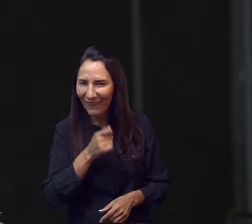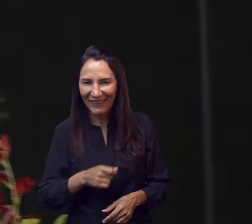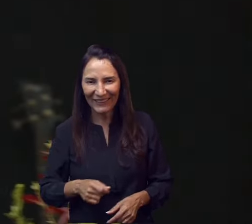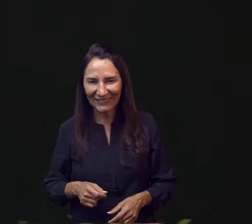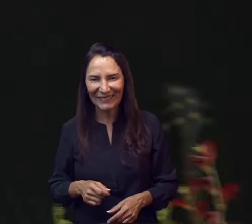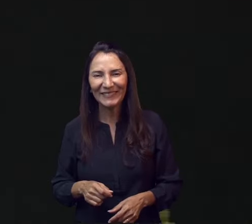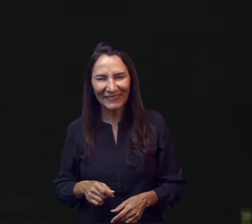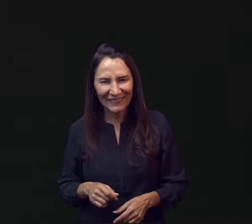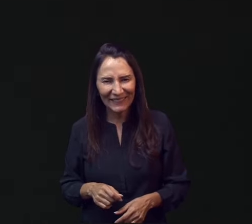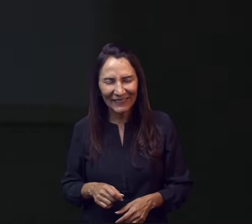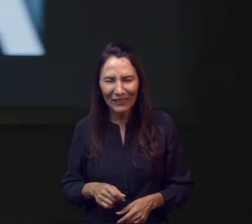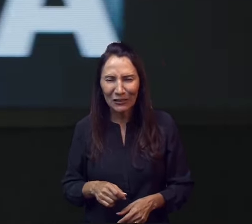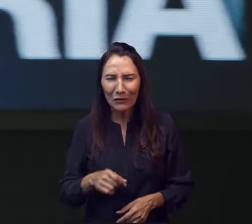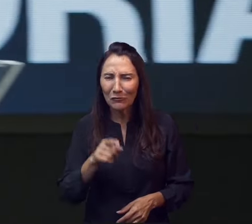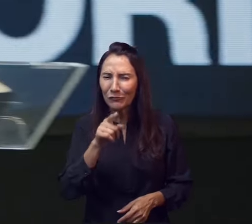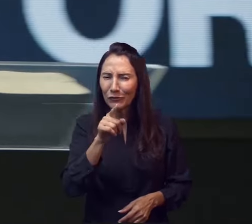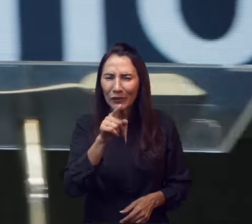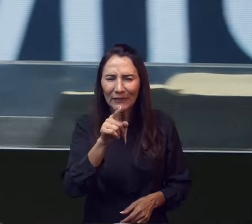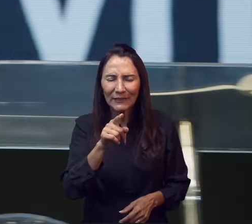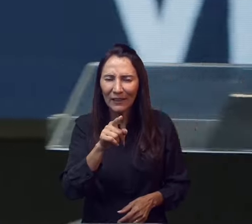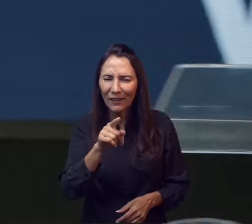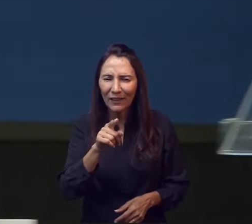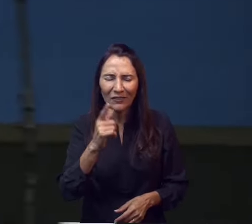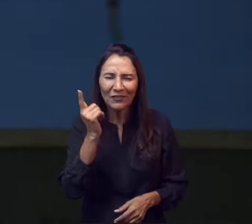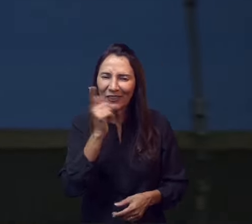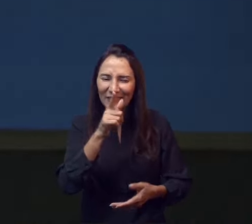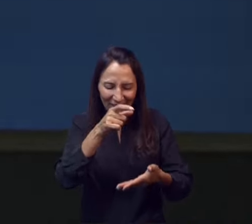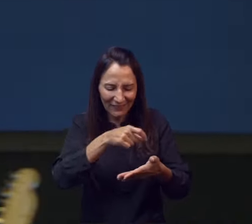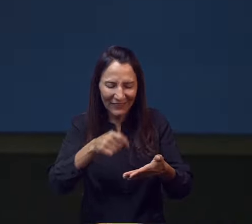que nem você vai conseguir escrever